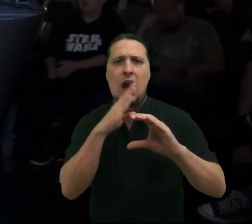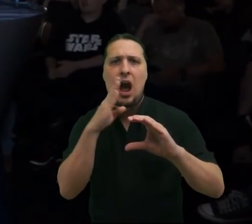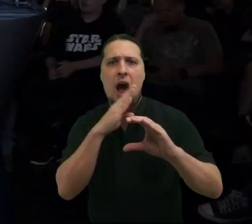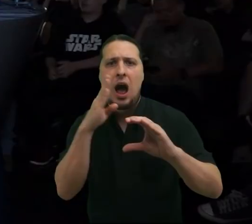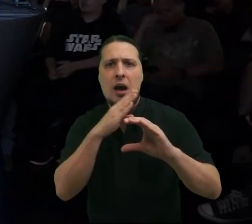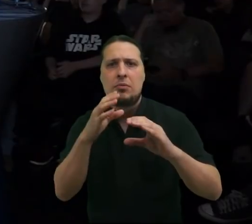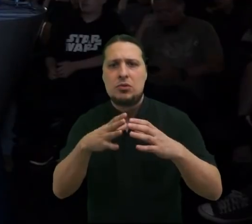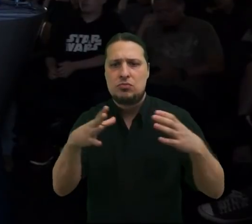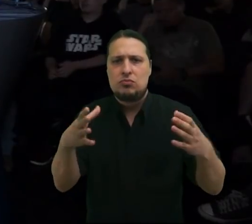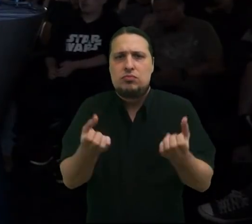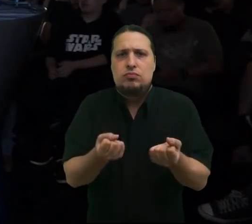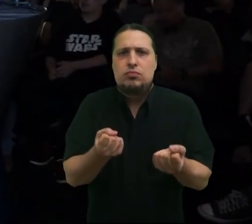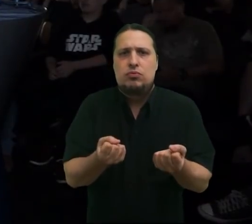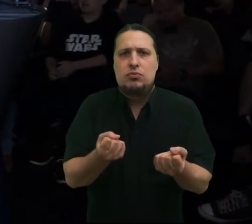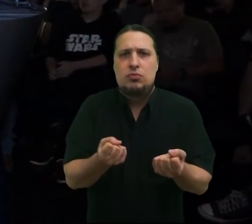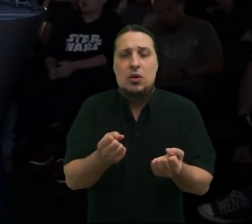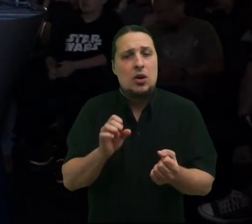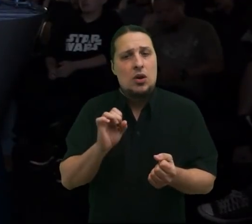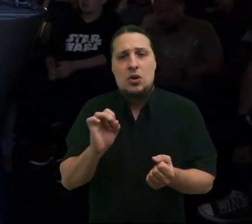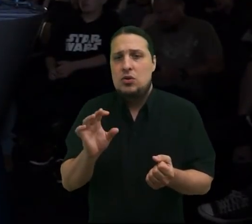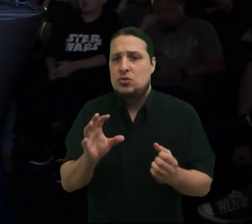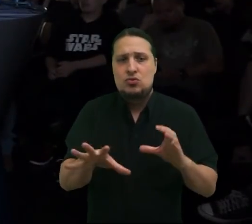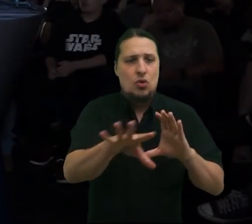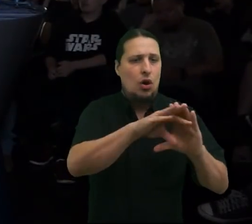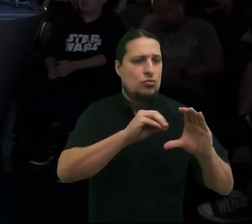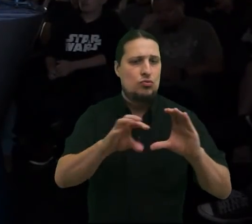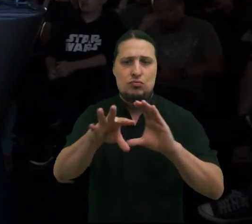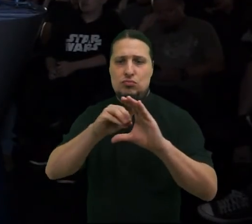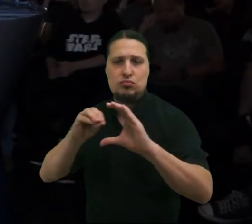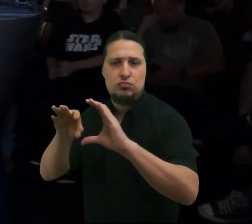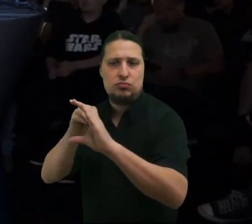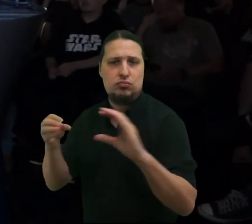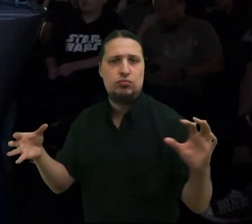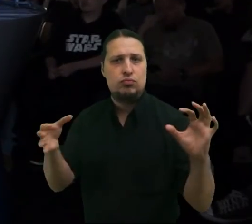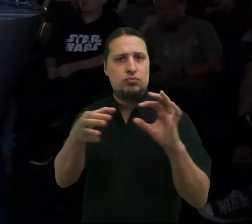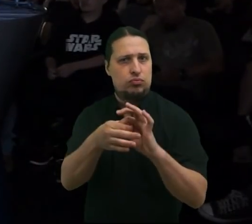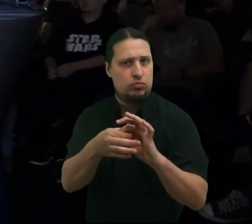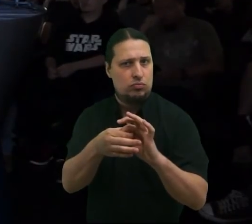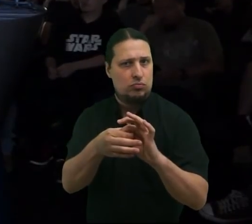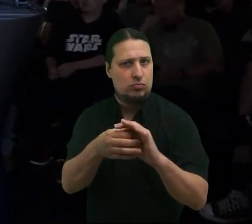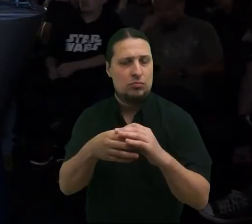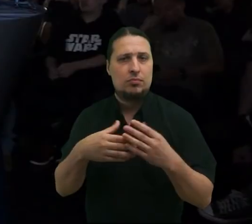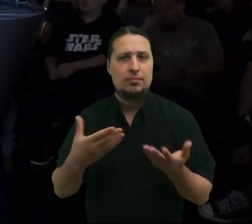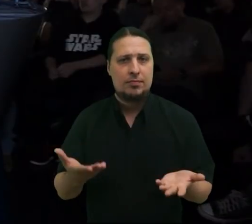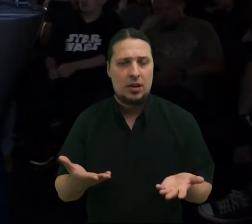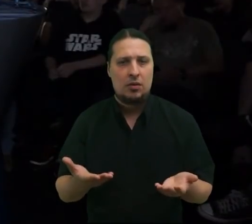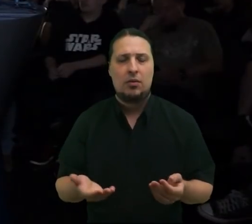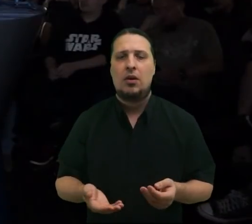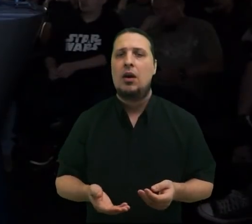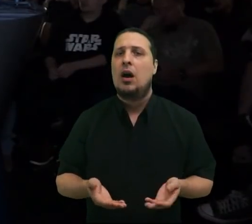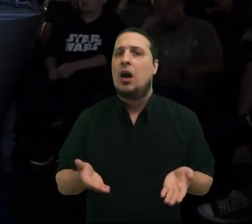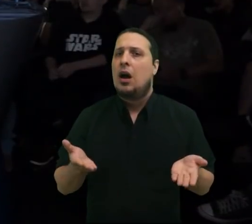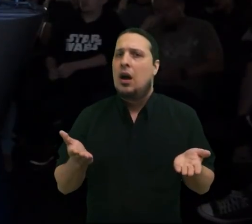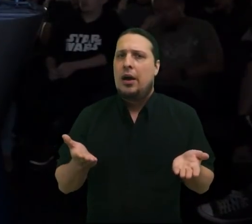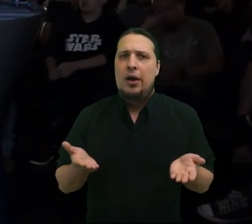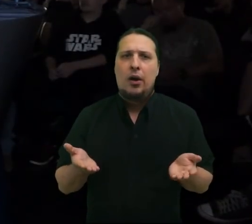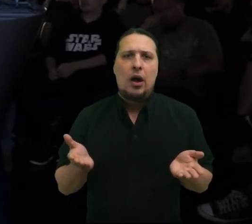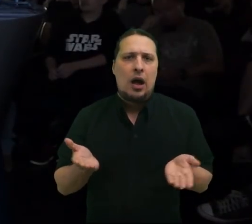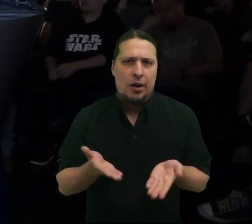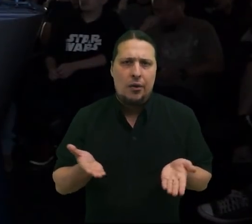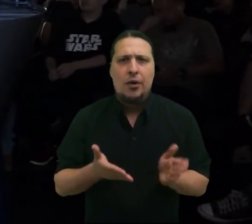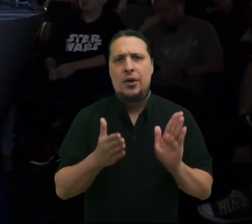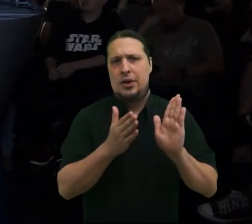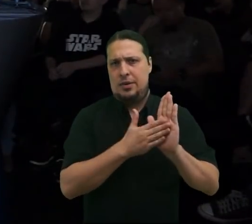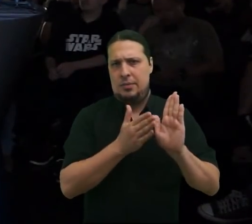de cara já. Tá? Era tão denso algumas regiões que as nuvens ali, conforme